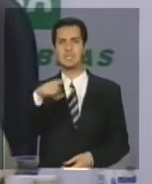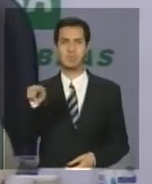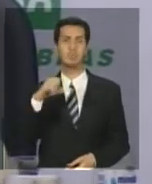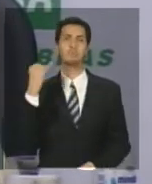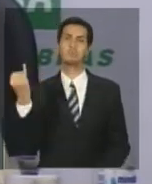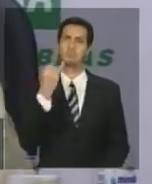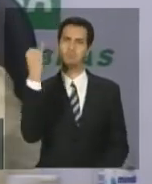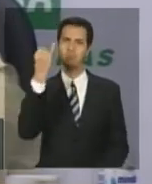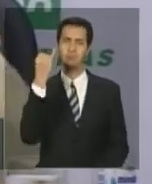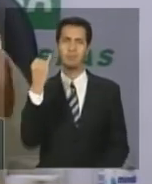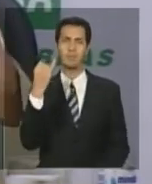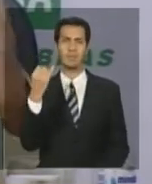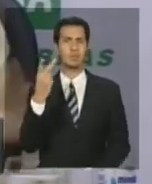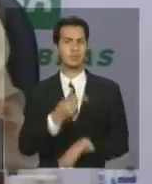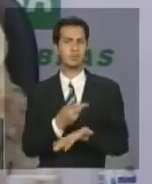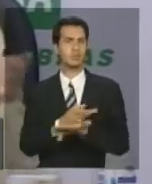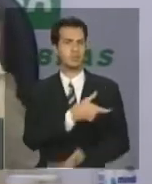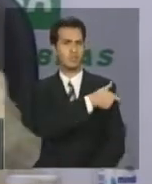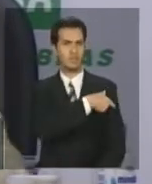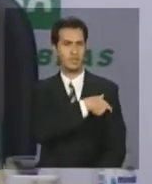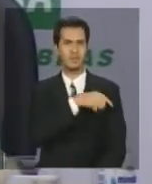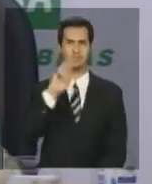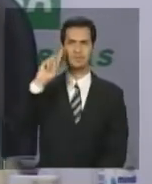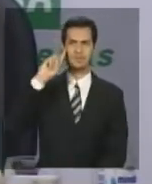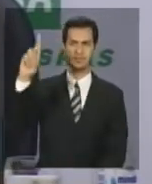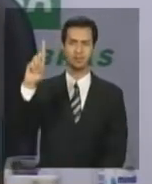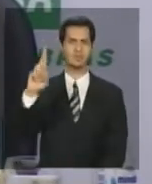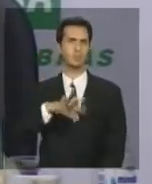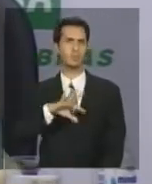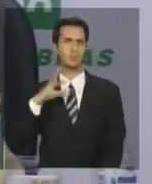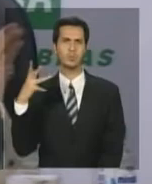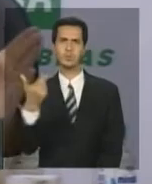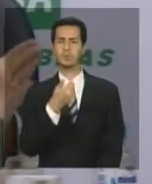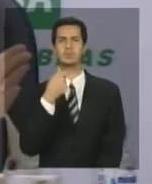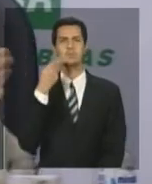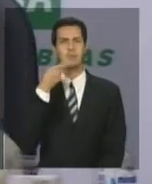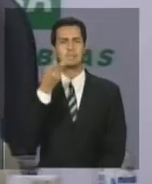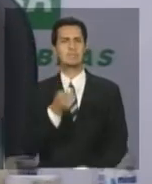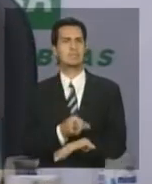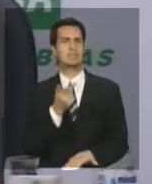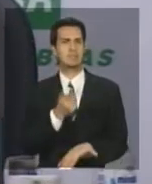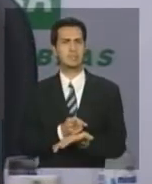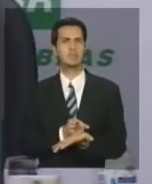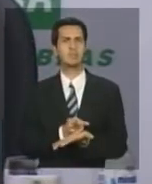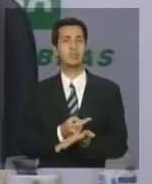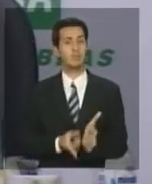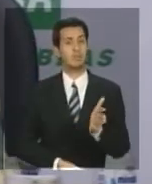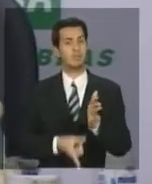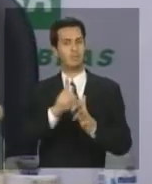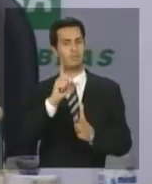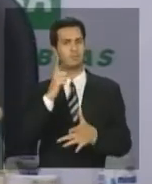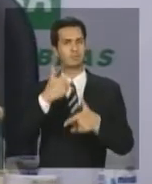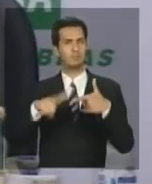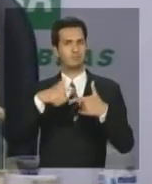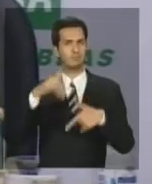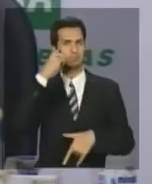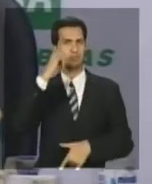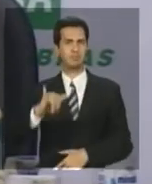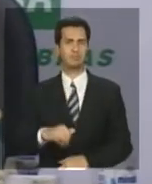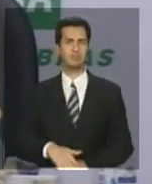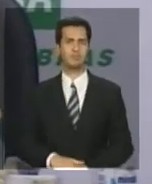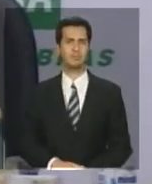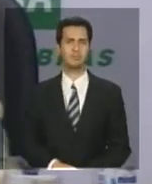falas dos gerentes executivos, dos técnicos. Então, esse trabalho que foi feito, junto com a Agência Nacional de